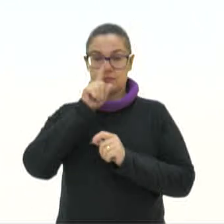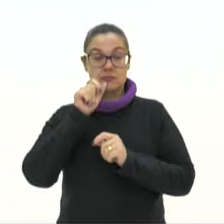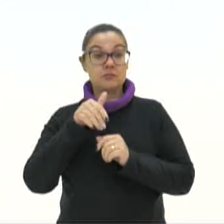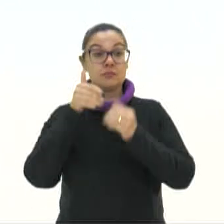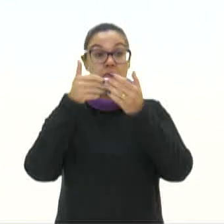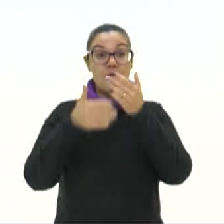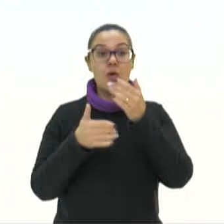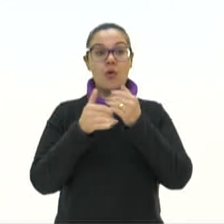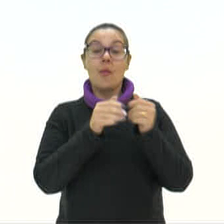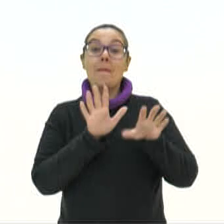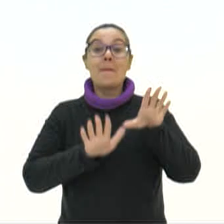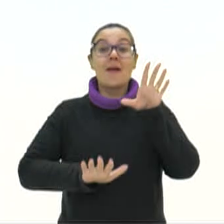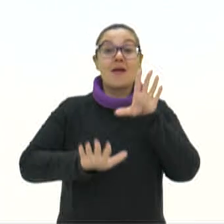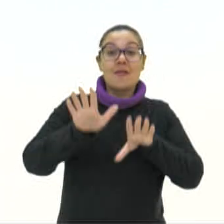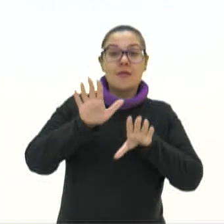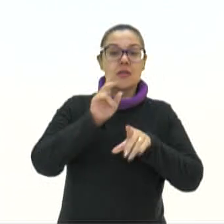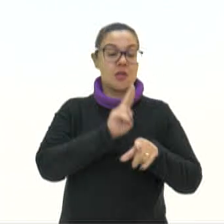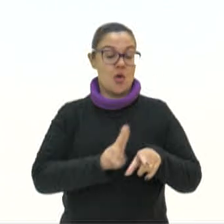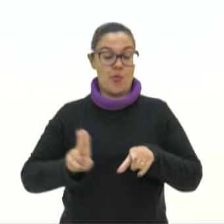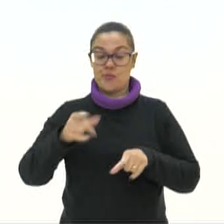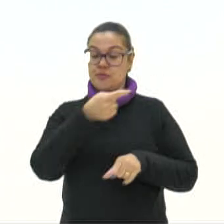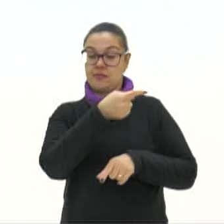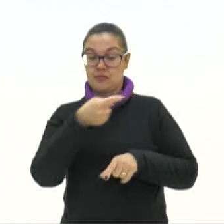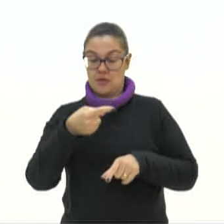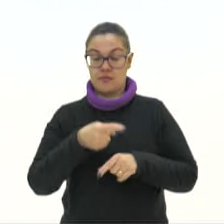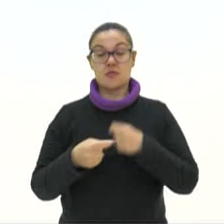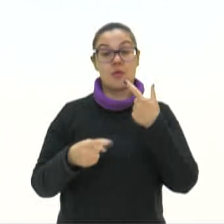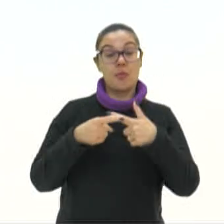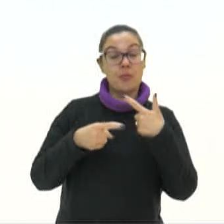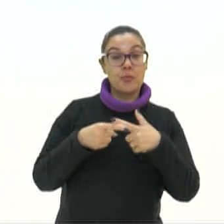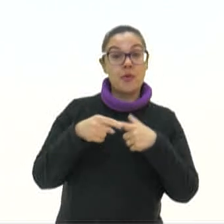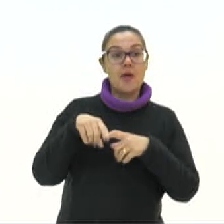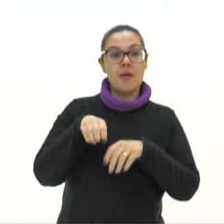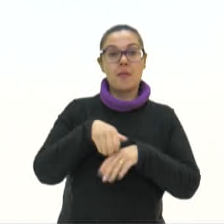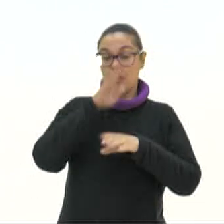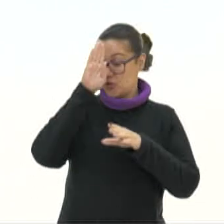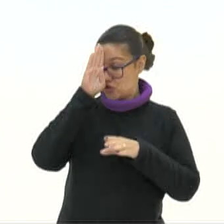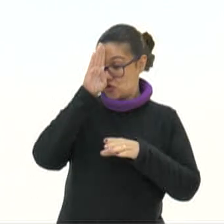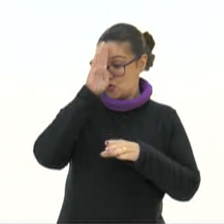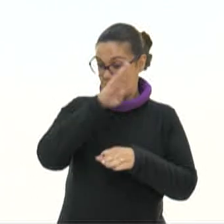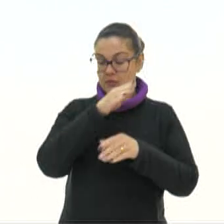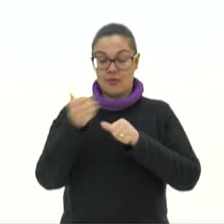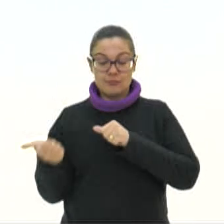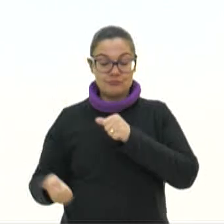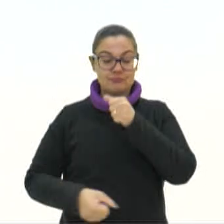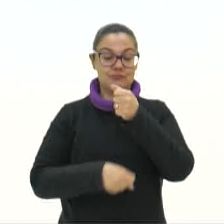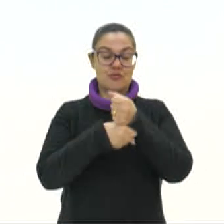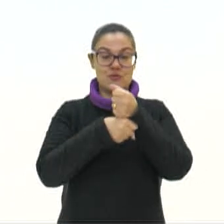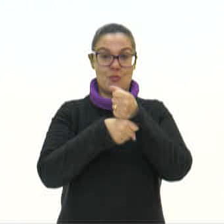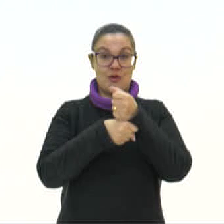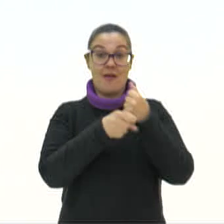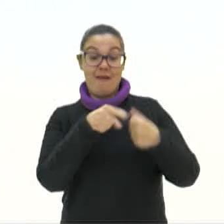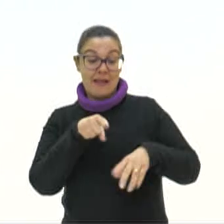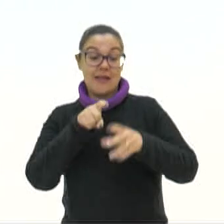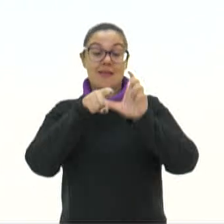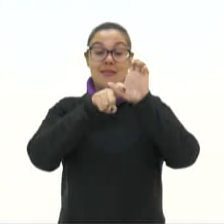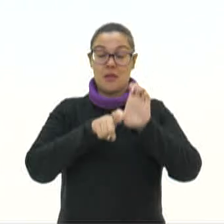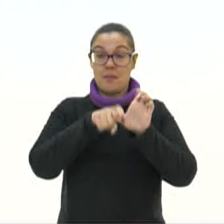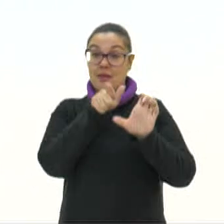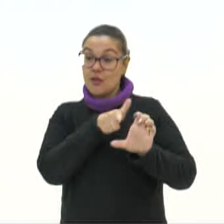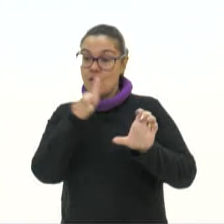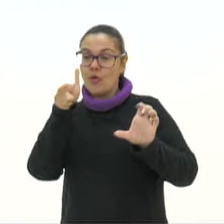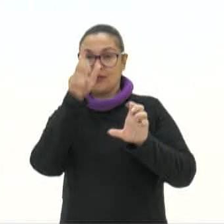outros. Contudo, não há utilização do travessão, pois geralmente as orações são subordinadas, ou seja, dependem de